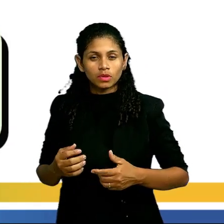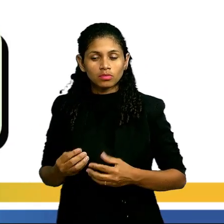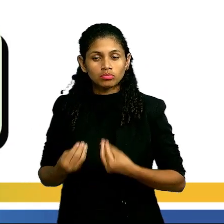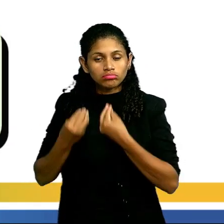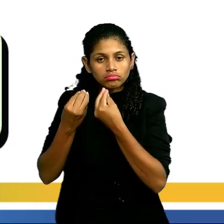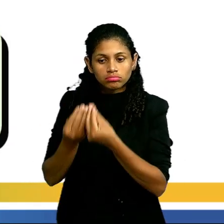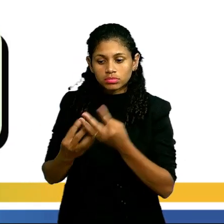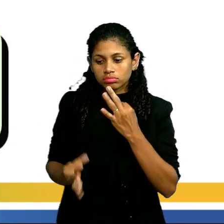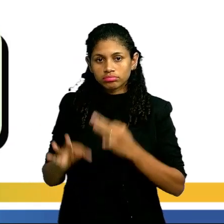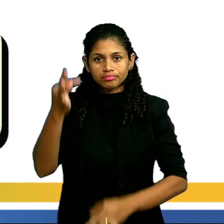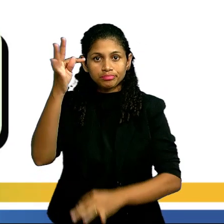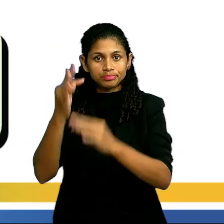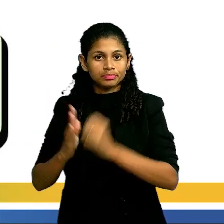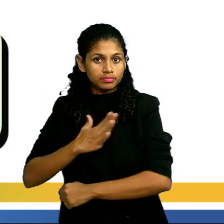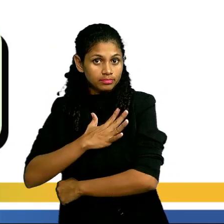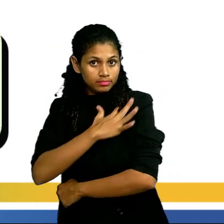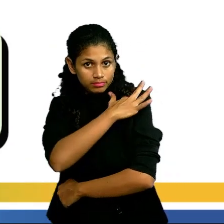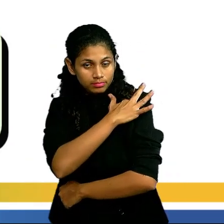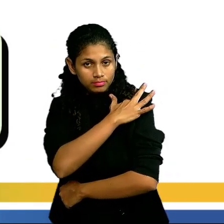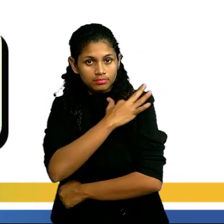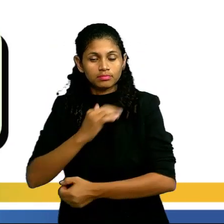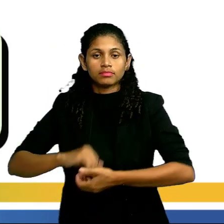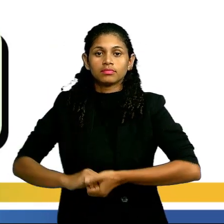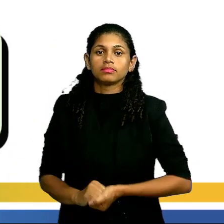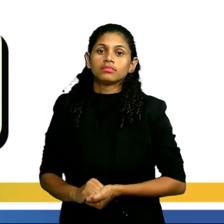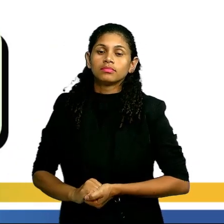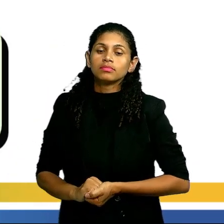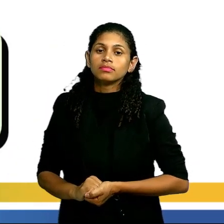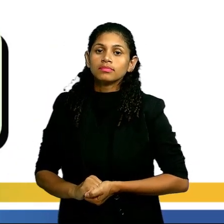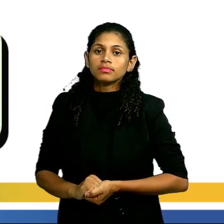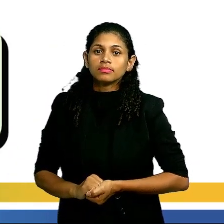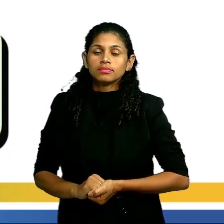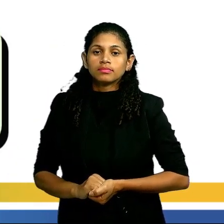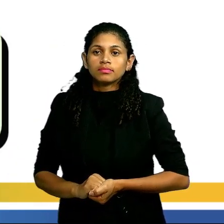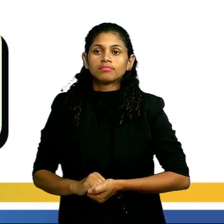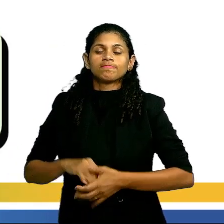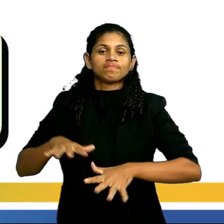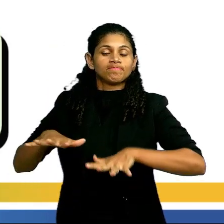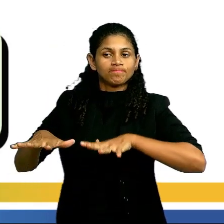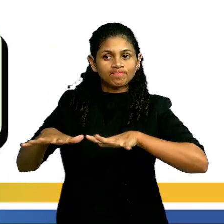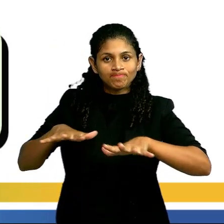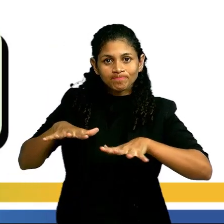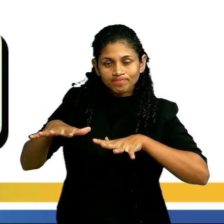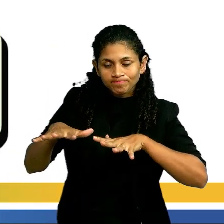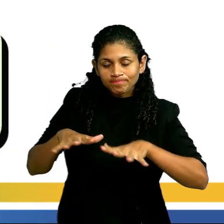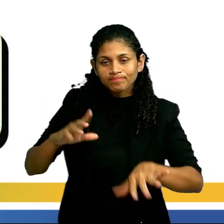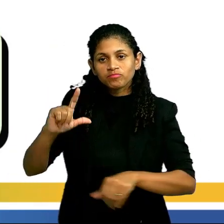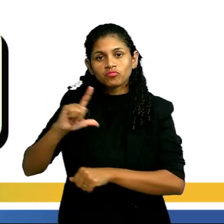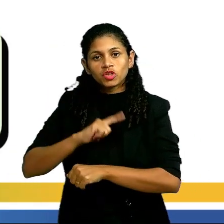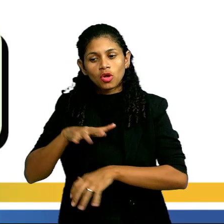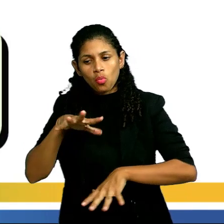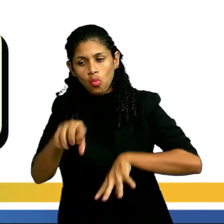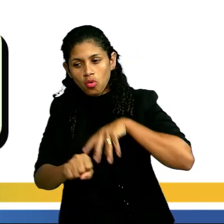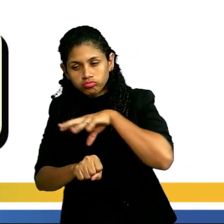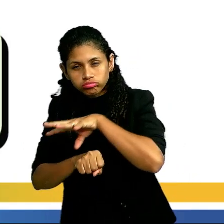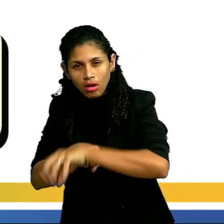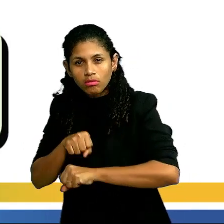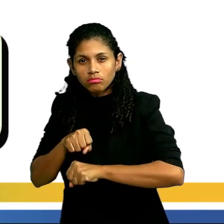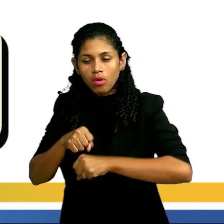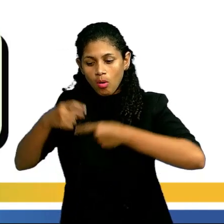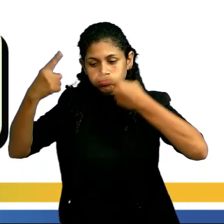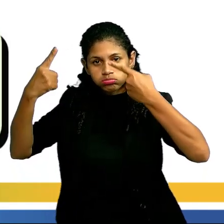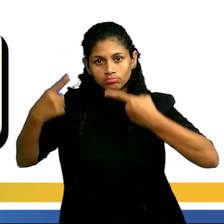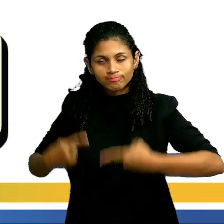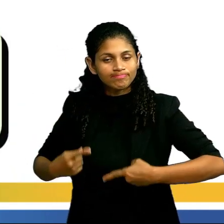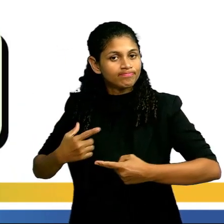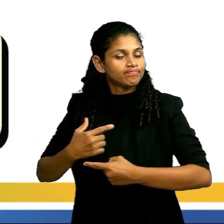vai discutir daqui a pouquinho um pouco sobre ela. Então, há uma mobilização aqui, né? Há uma invasão, há um conflito que não é